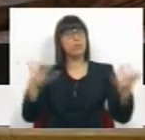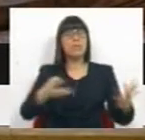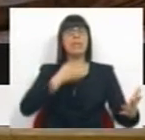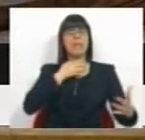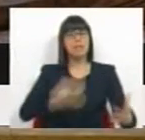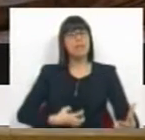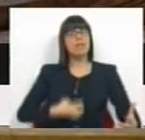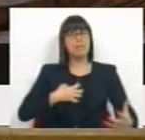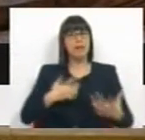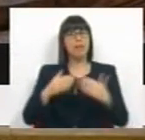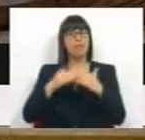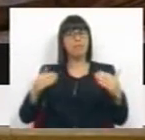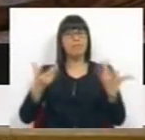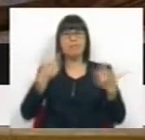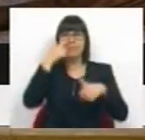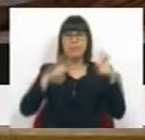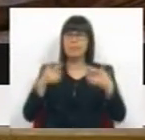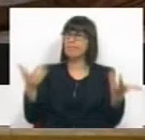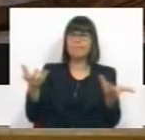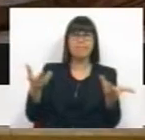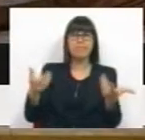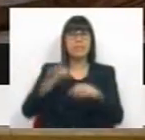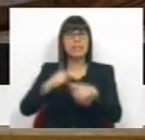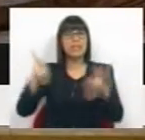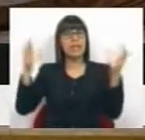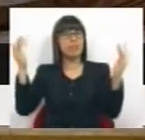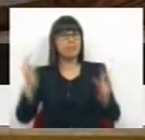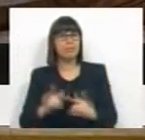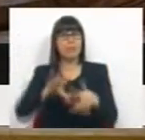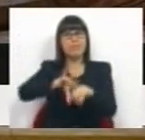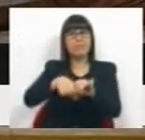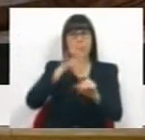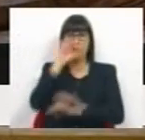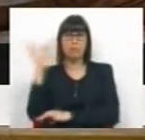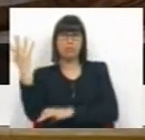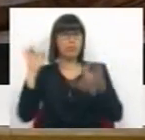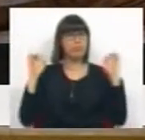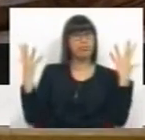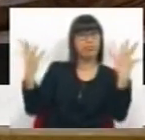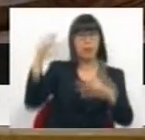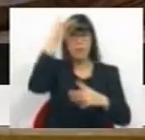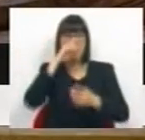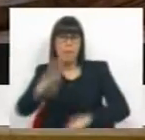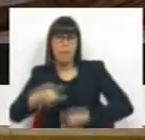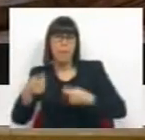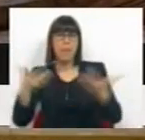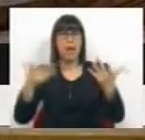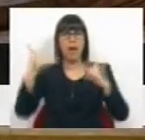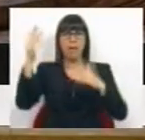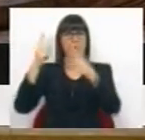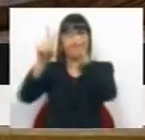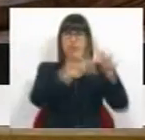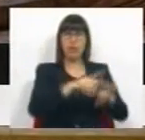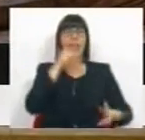crise sentida ao nível da desumanização das cidades, na destruição da floresta e do mundo rural, no